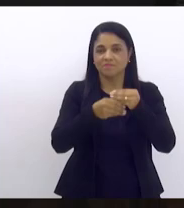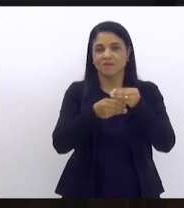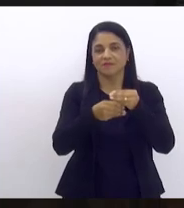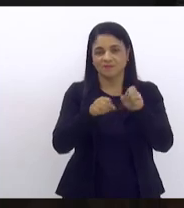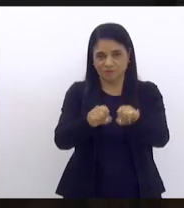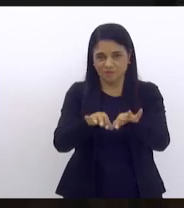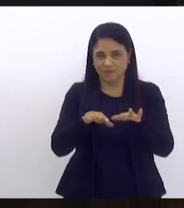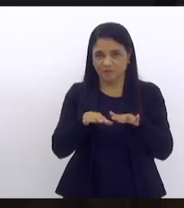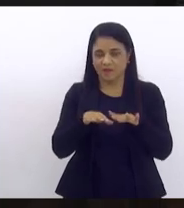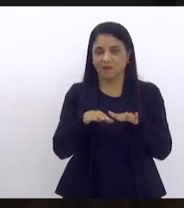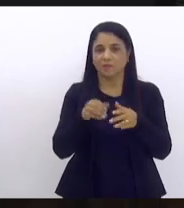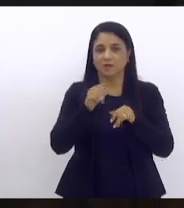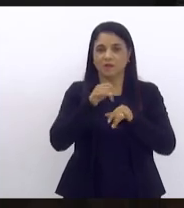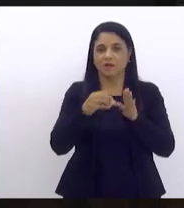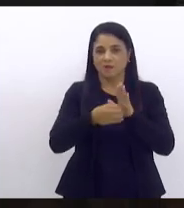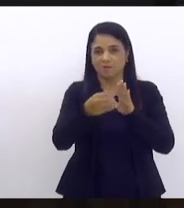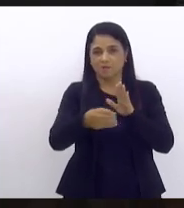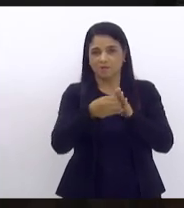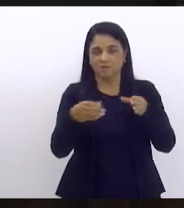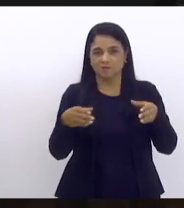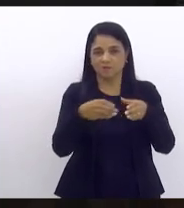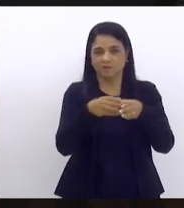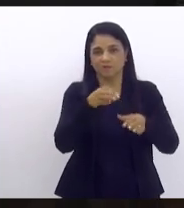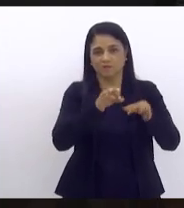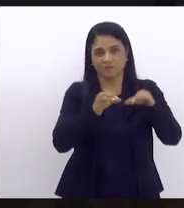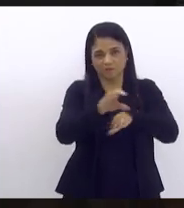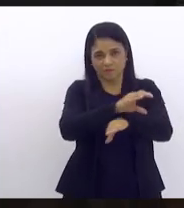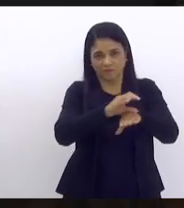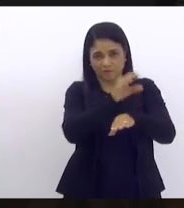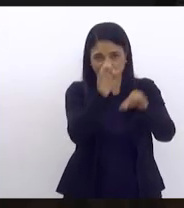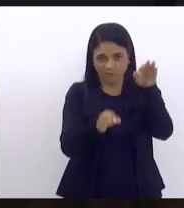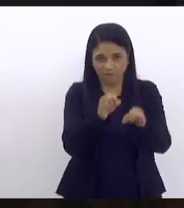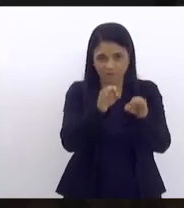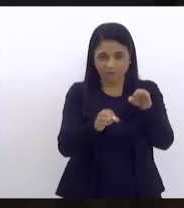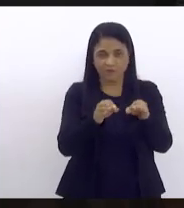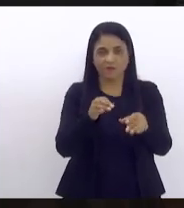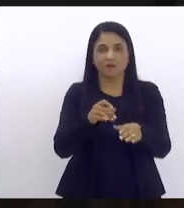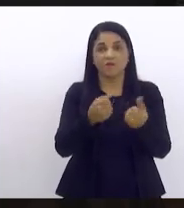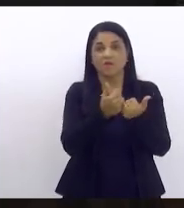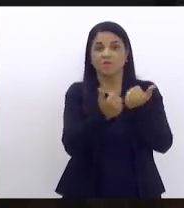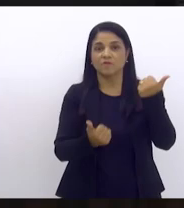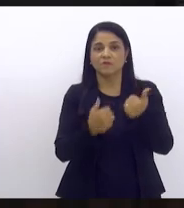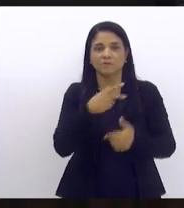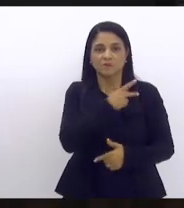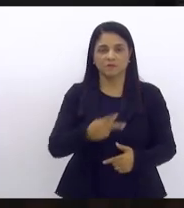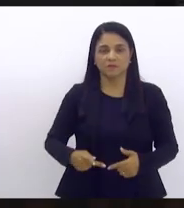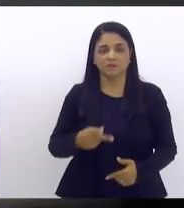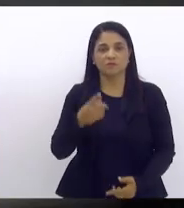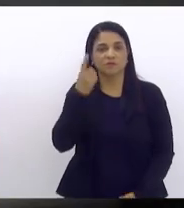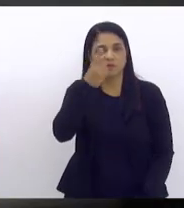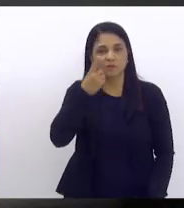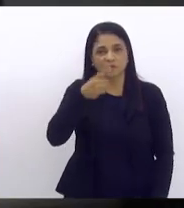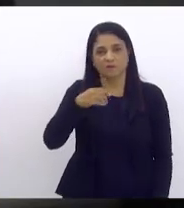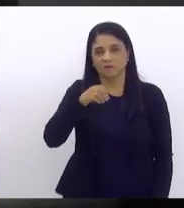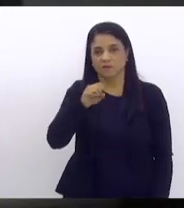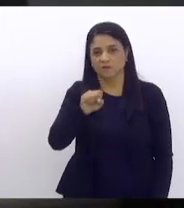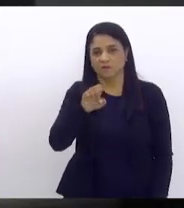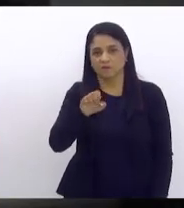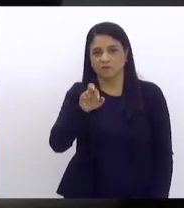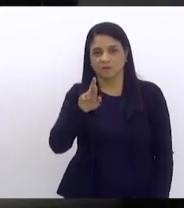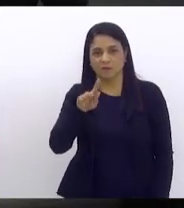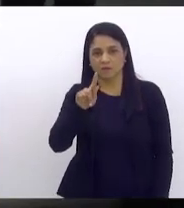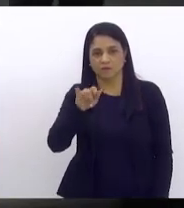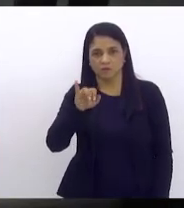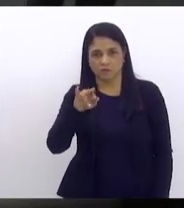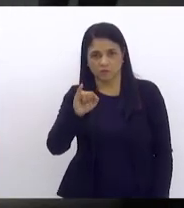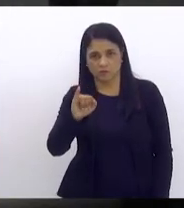plenário. Para emitir parecer pela Comissão de Constituição e Justiça, nosso vice-presidente, deputado doutor Serginho. Senhor